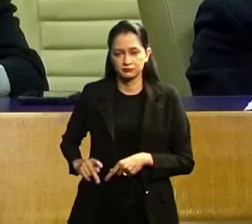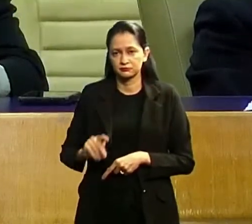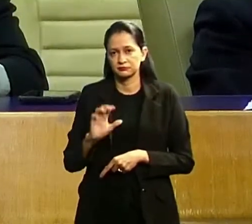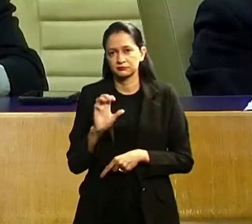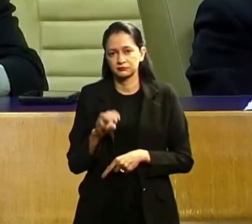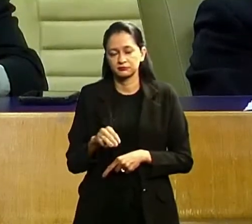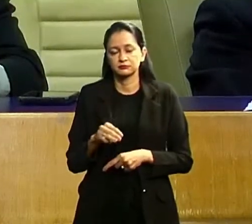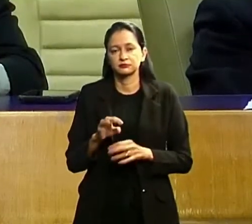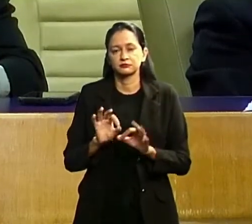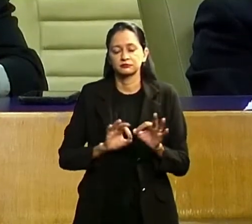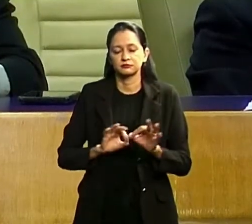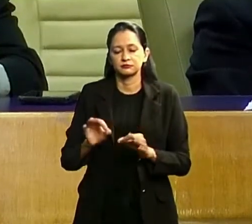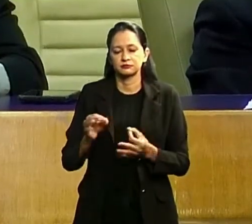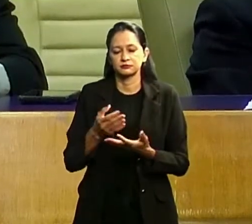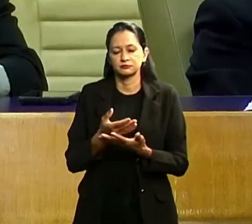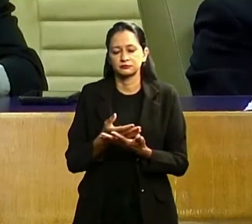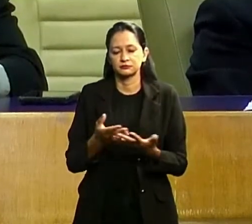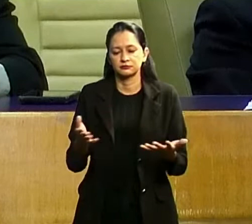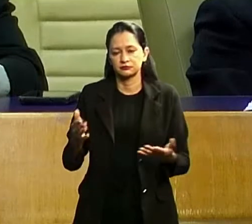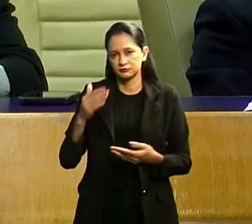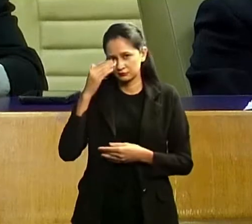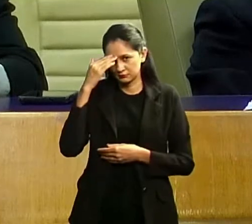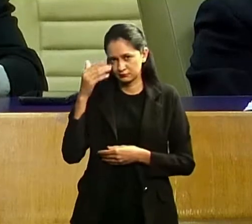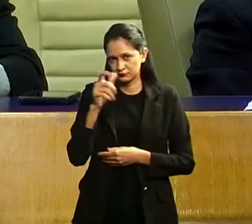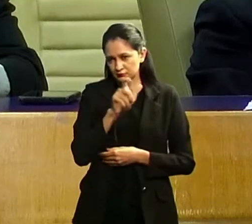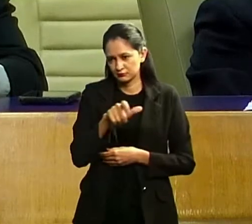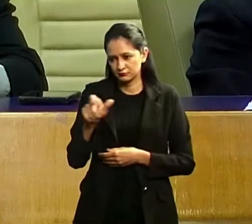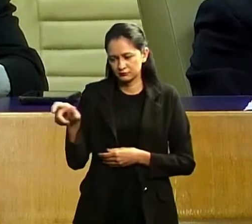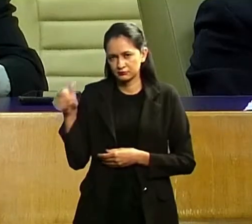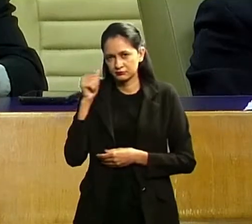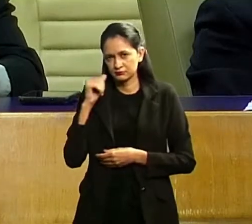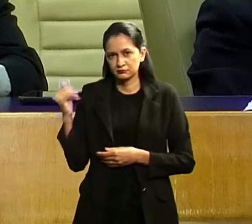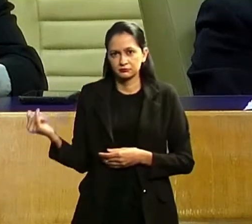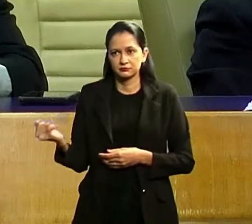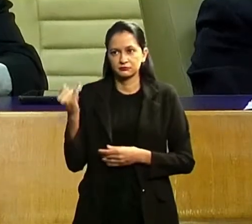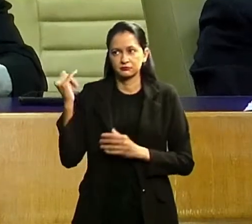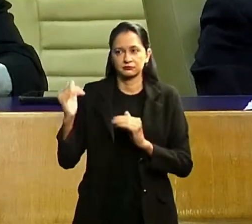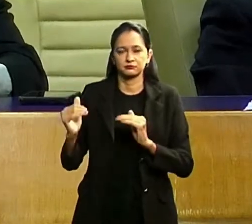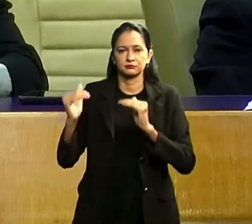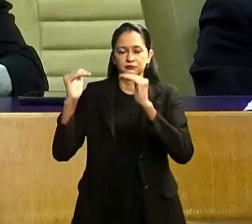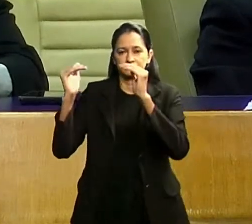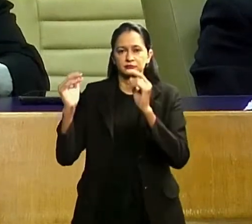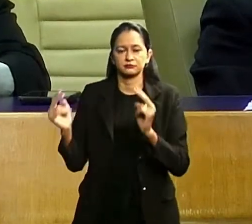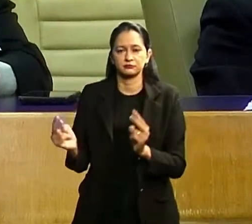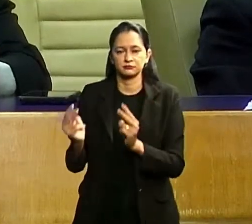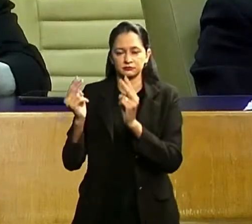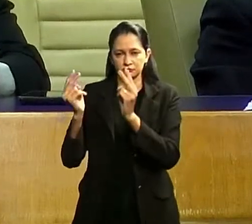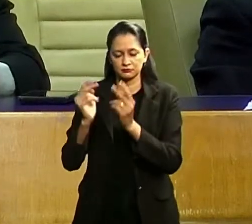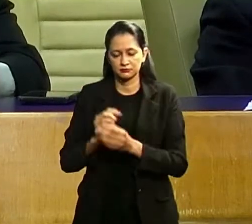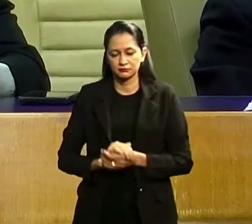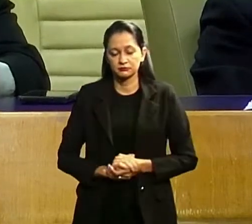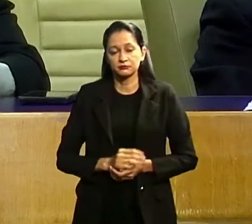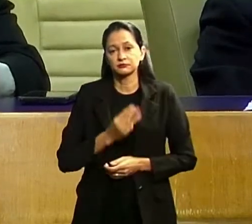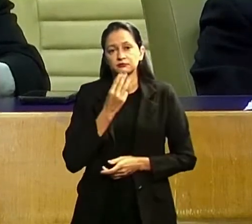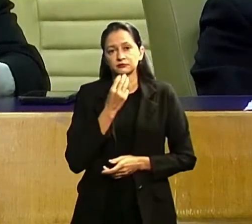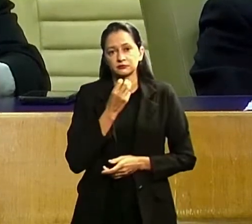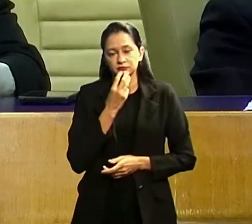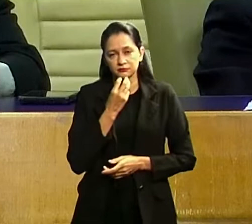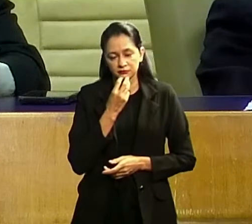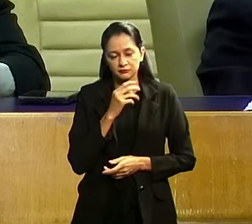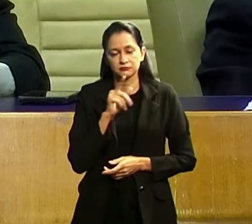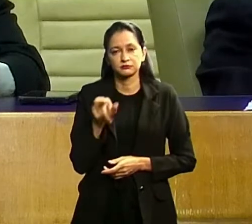para homenagear homens de alto valor e mulheres de alto valor. Luília Veloso, requerimentos endereçados à